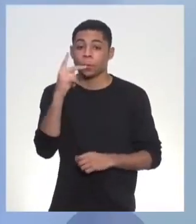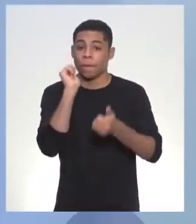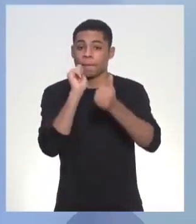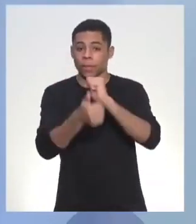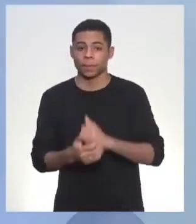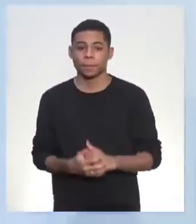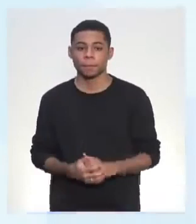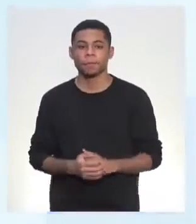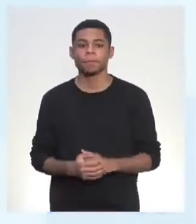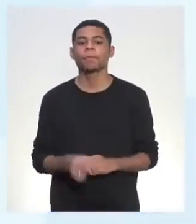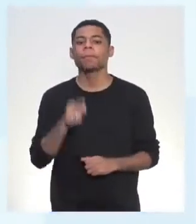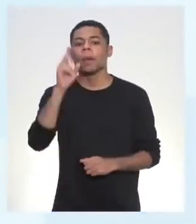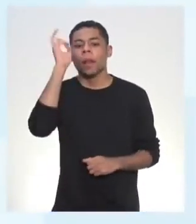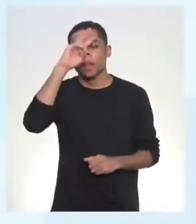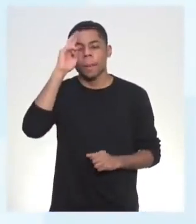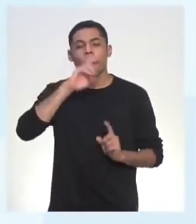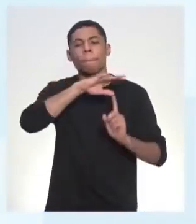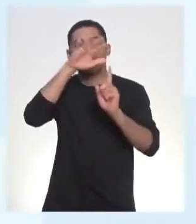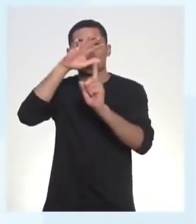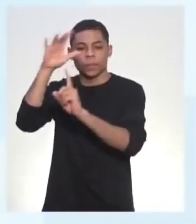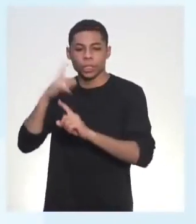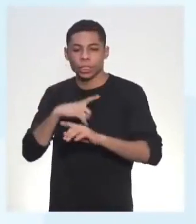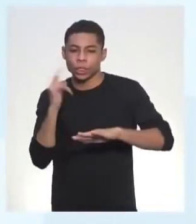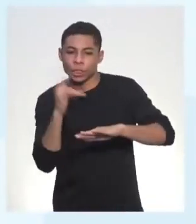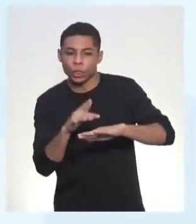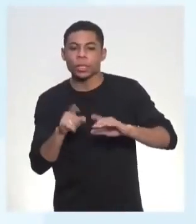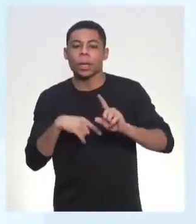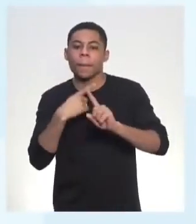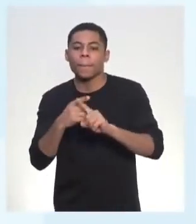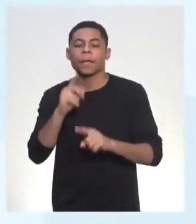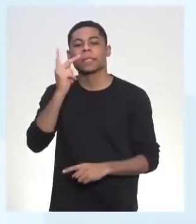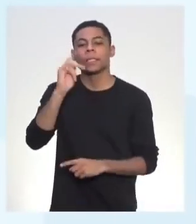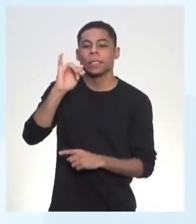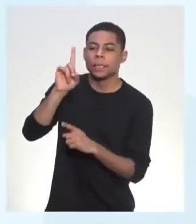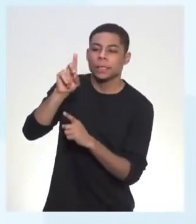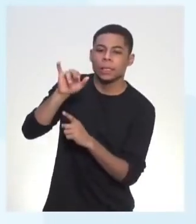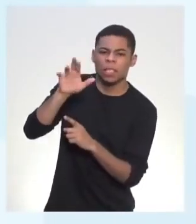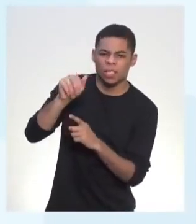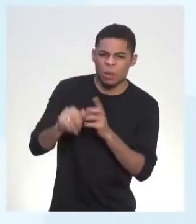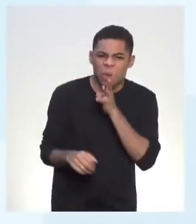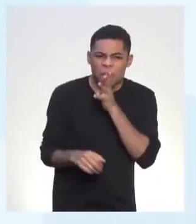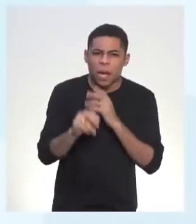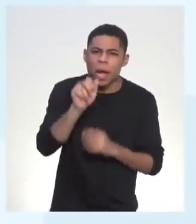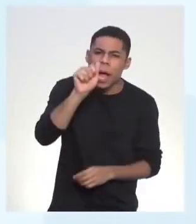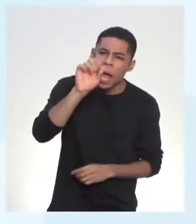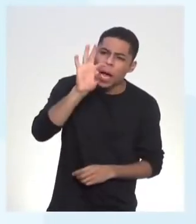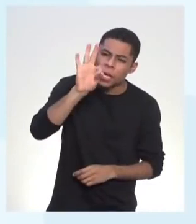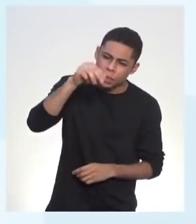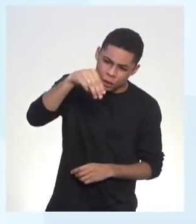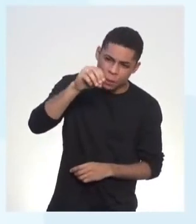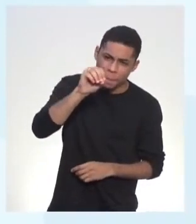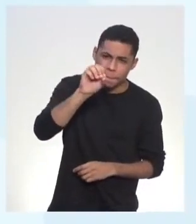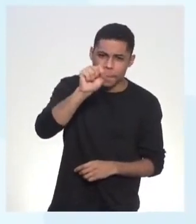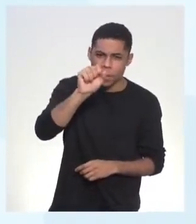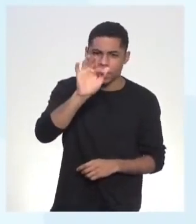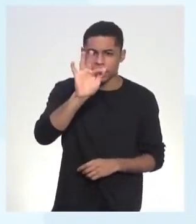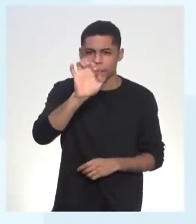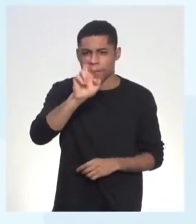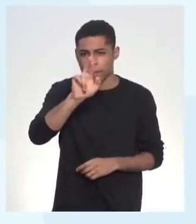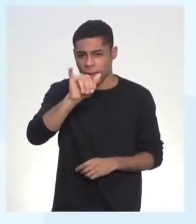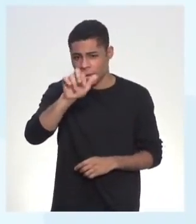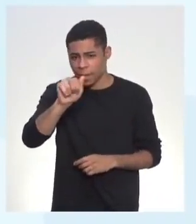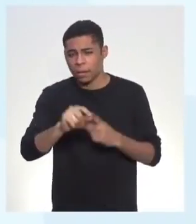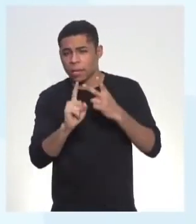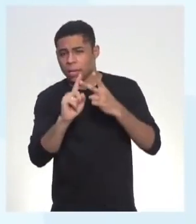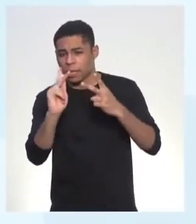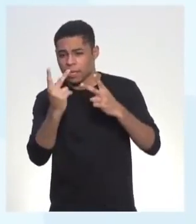vez. O que você lembra sobre poluição atmosférica e hídrica? Você já ouviu falar esse termo, atmosférica e hídrica? O que lembra? Tem